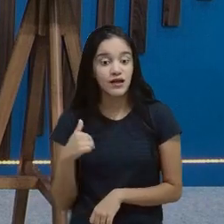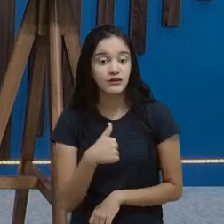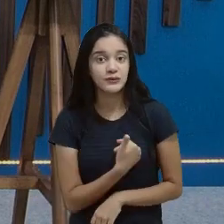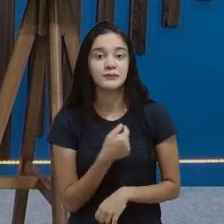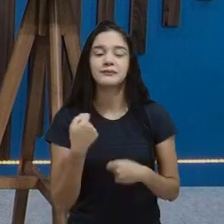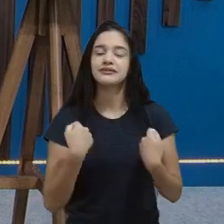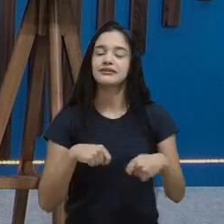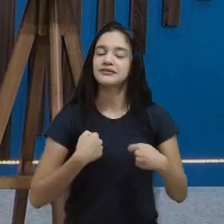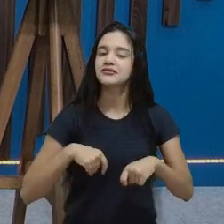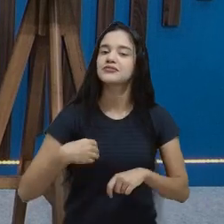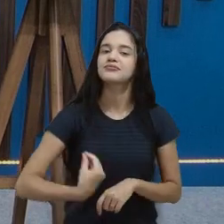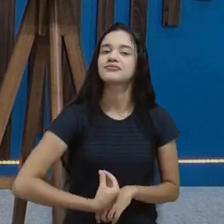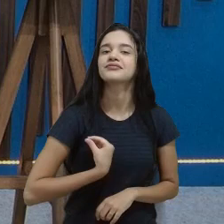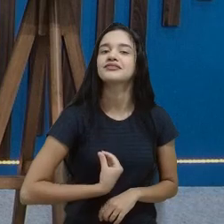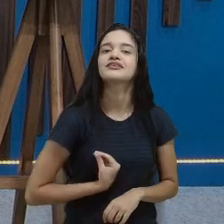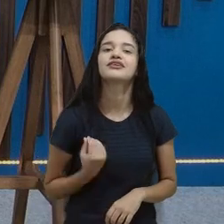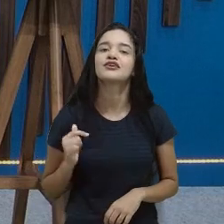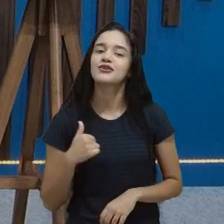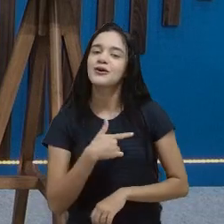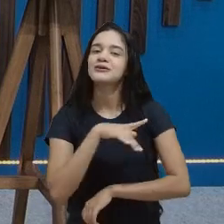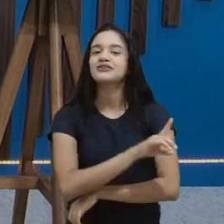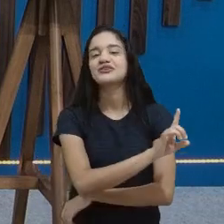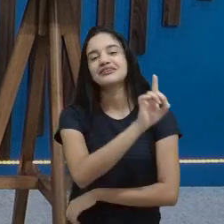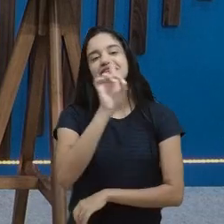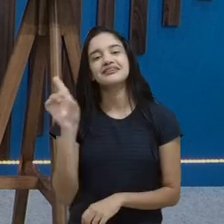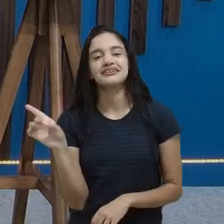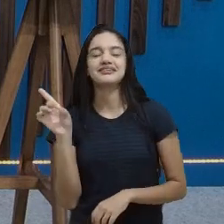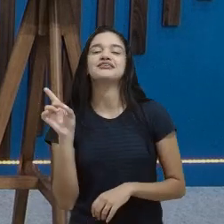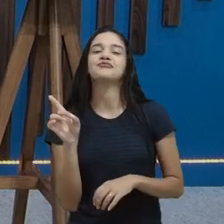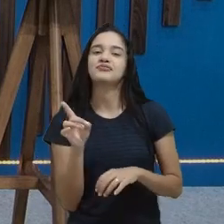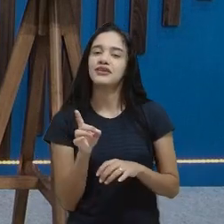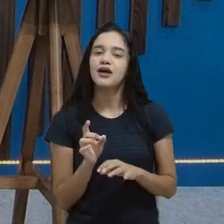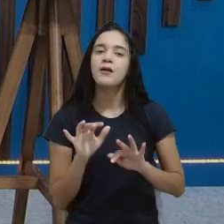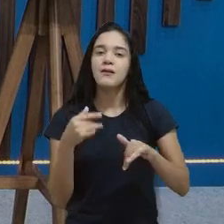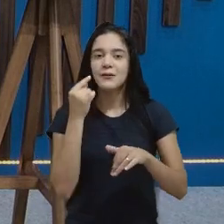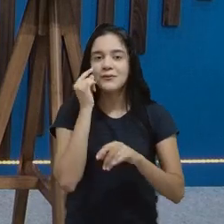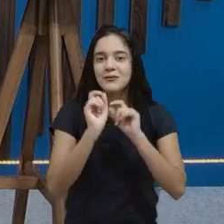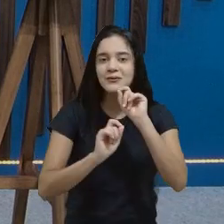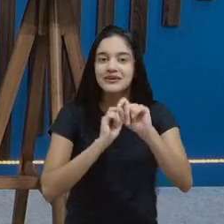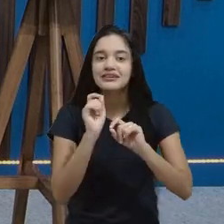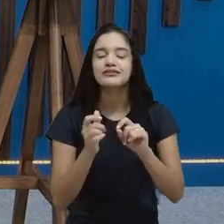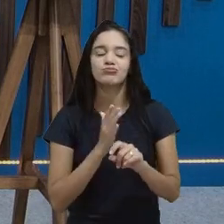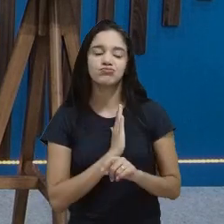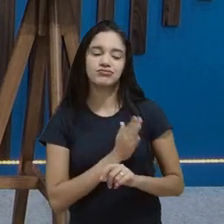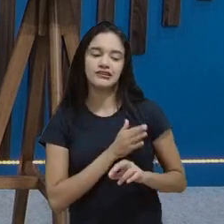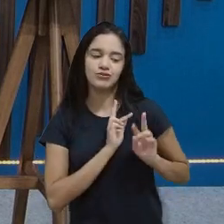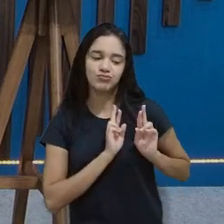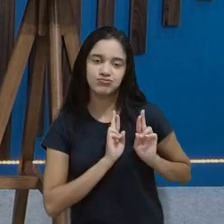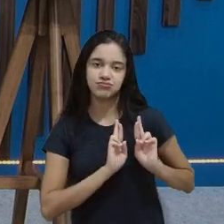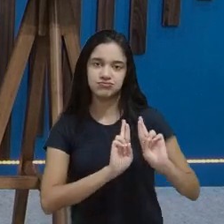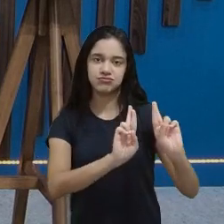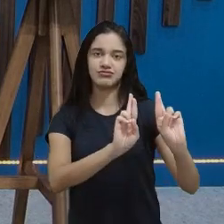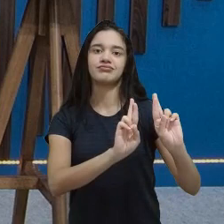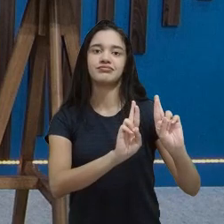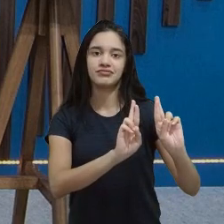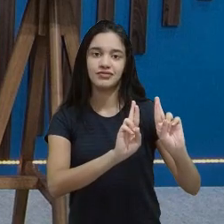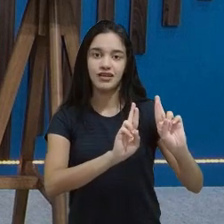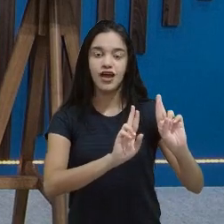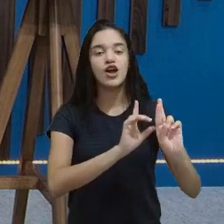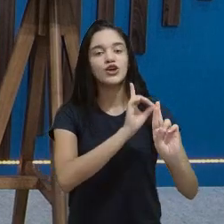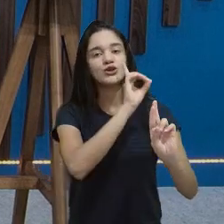precisamos vivenciar os nossos dias assim, com o coração cheio de esperança, de que